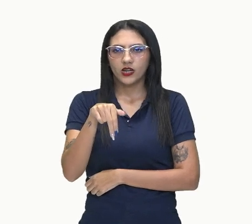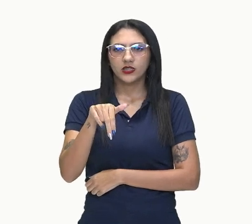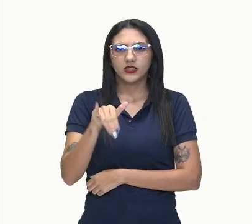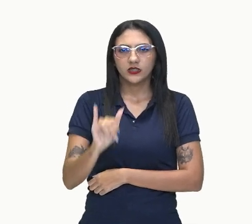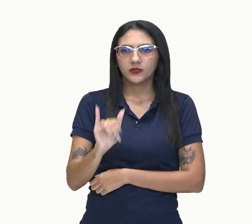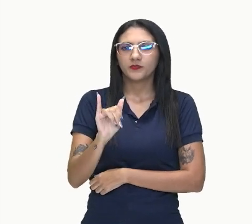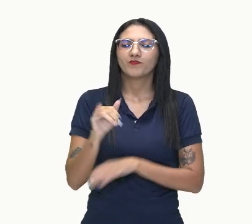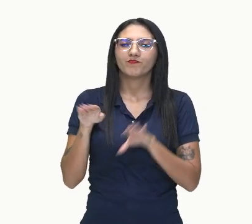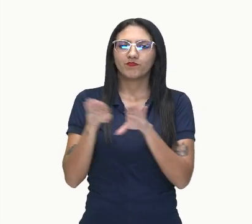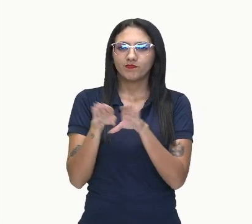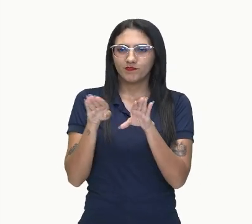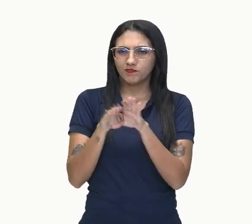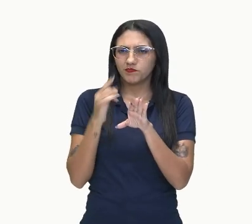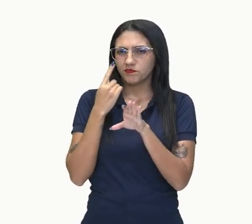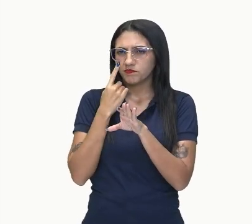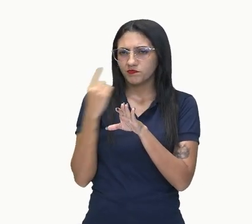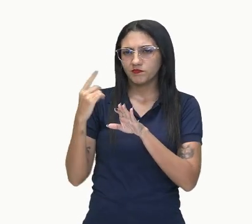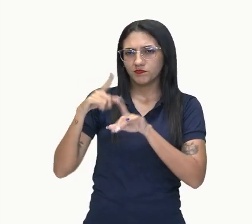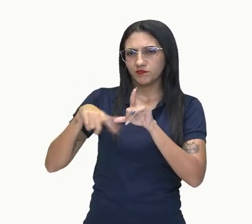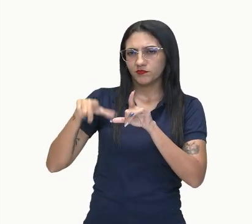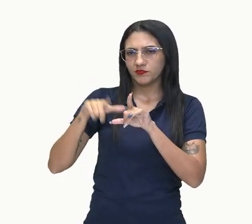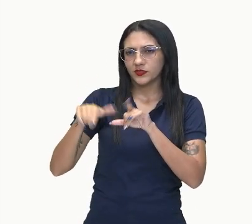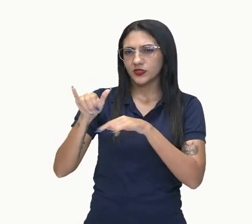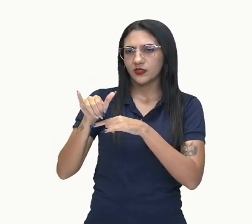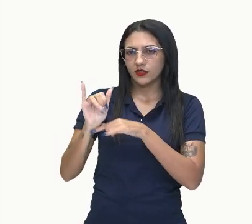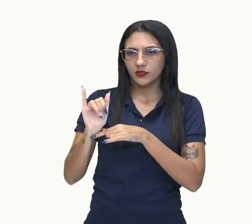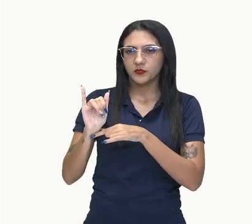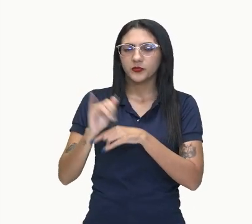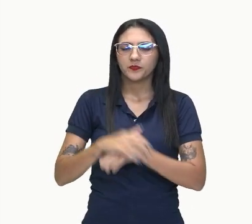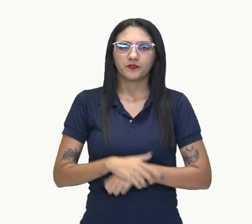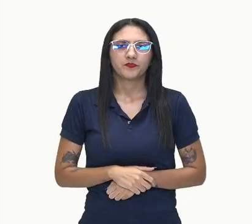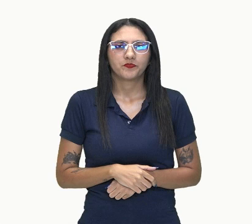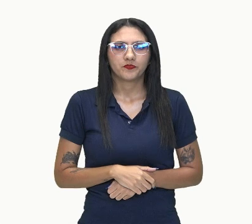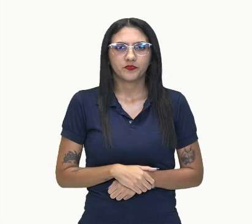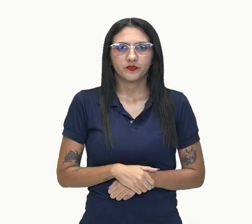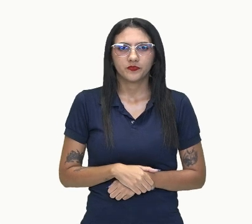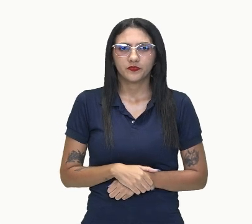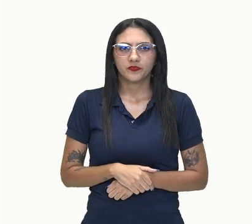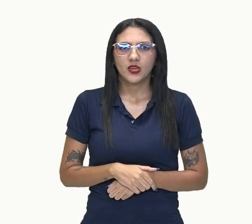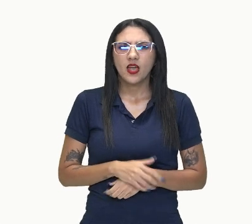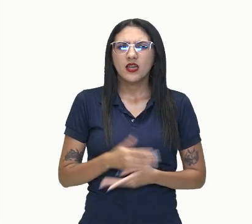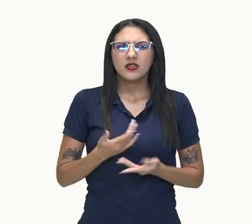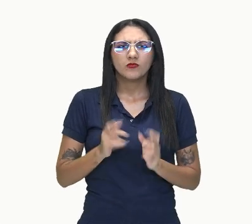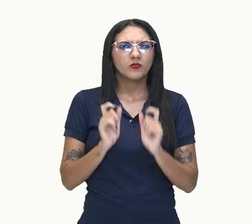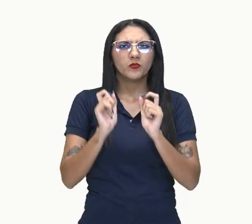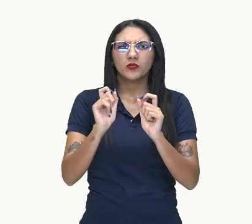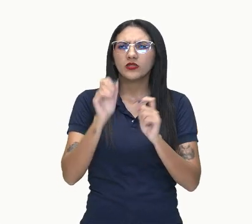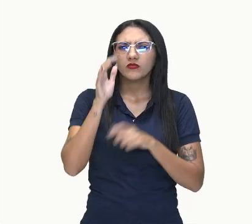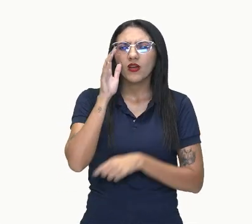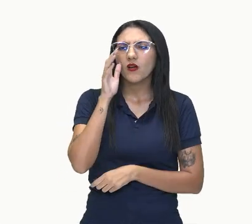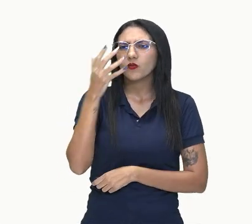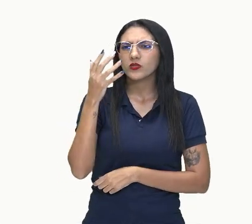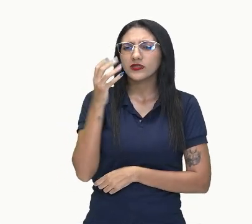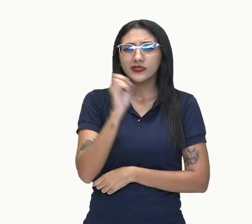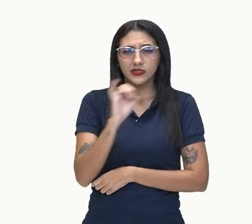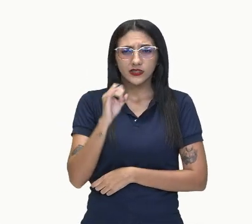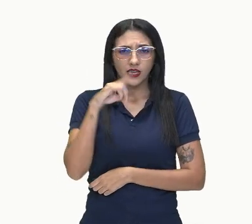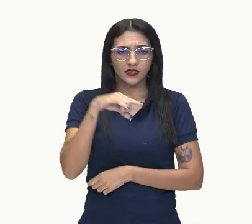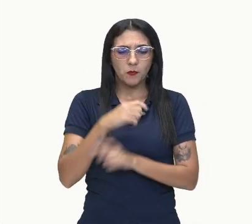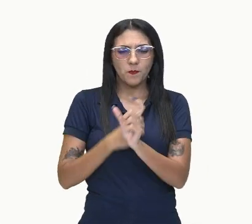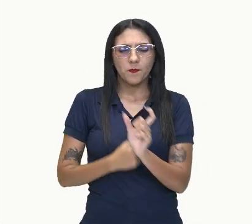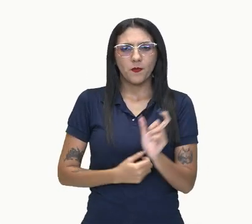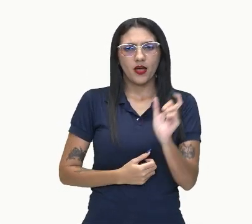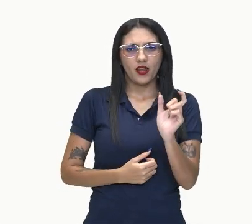em Y. Então, o que vai acontecer quando esse adjetivo